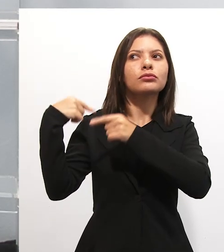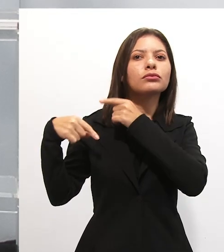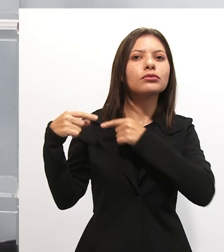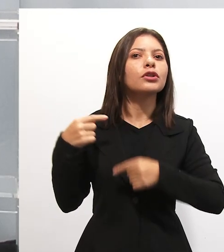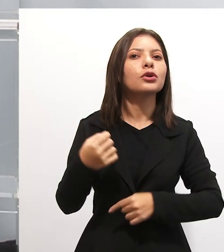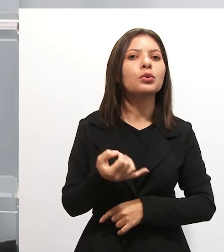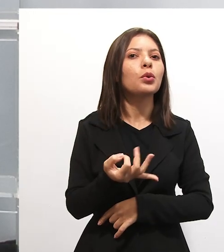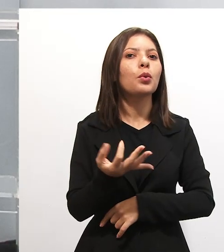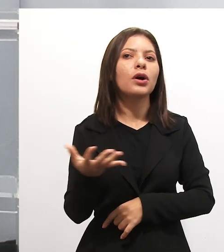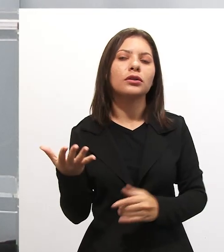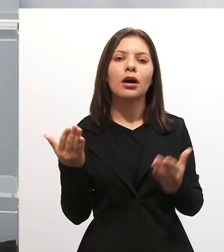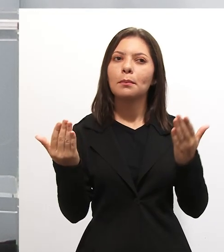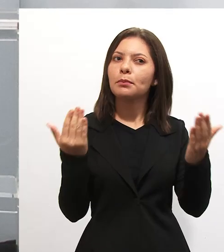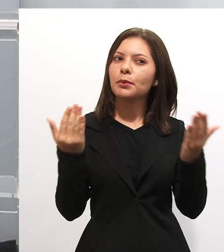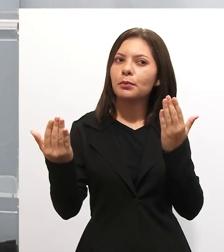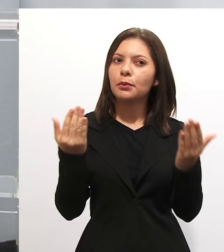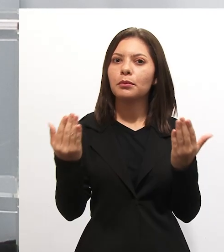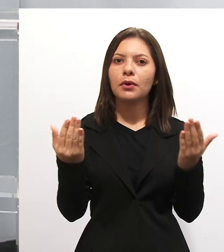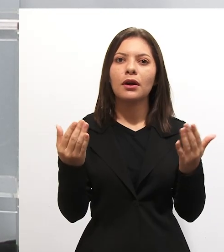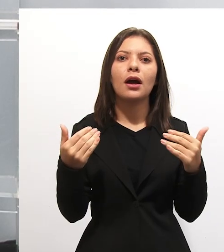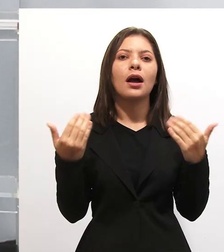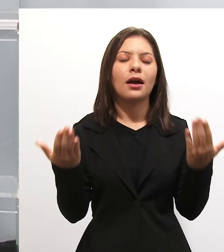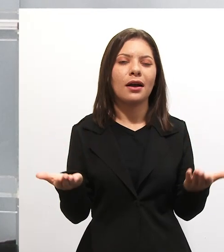anteriores, eu espero